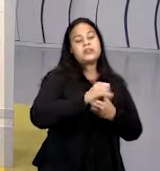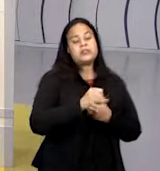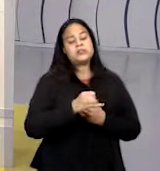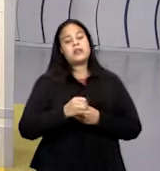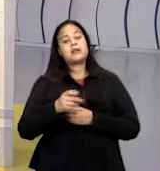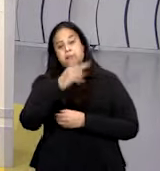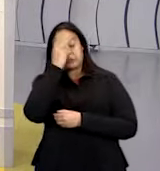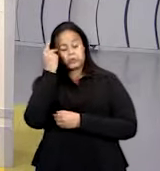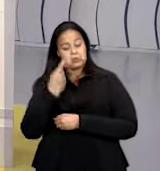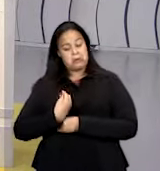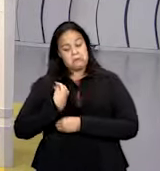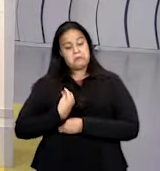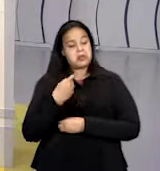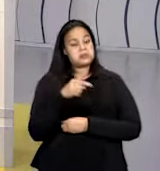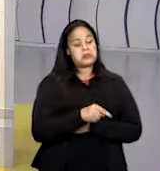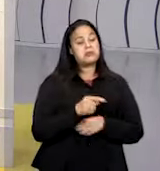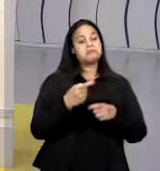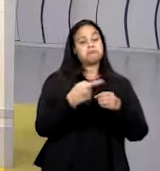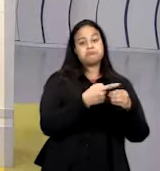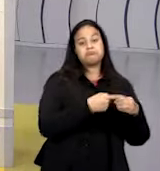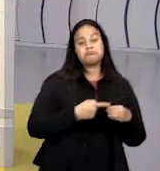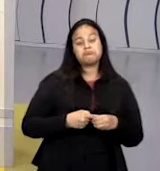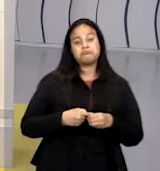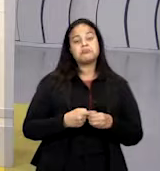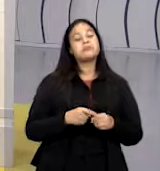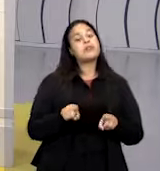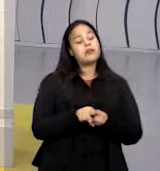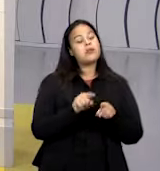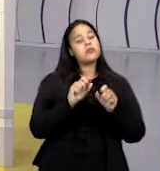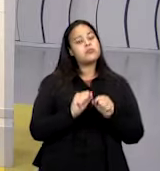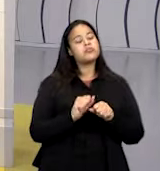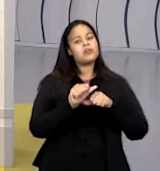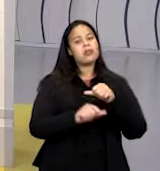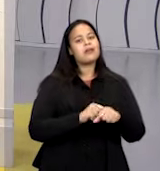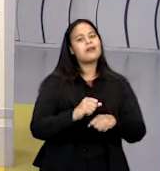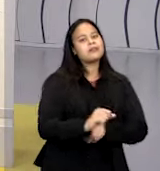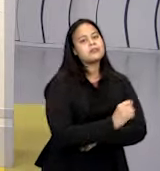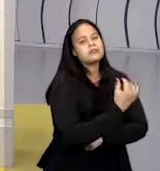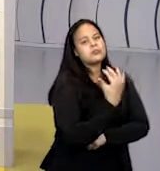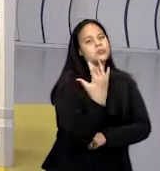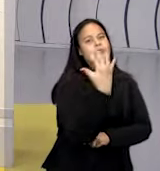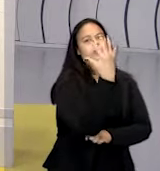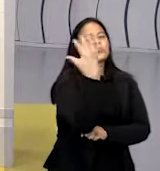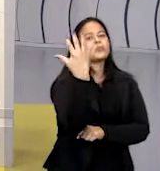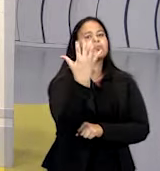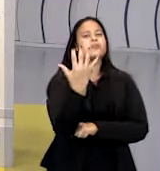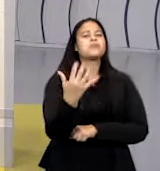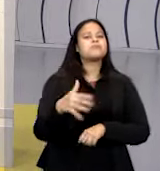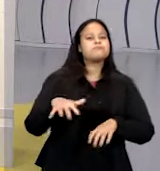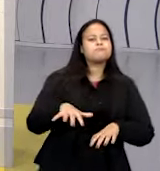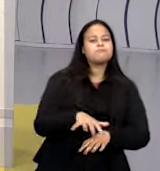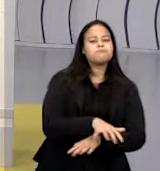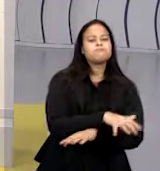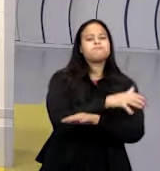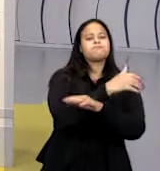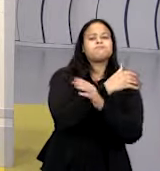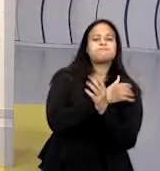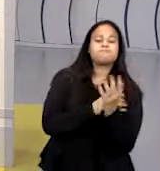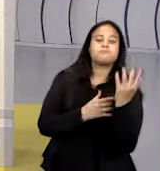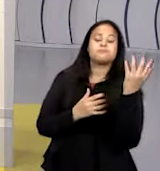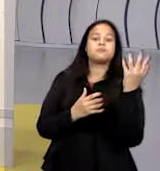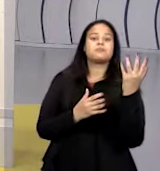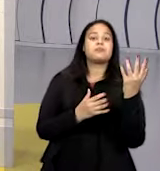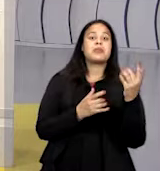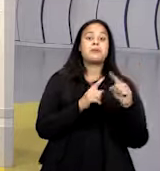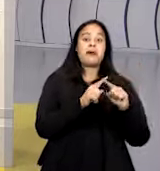habitada, ou que talvez fosse mata, fosse floresta, tivesse uma biodiversidade, vai deixar de ter porque